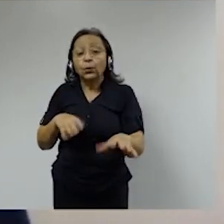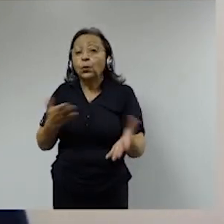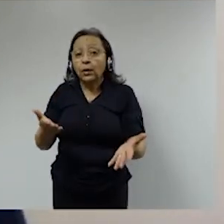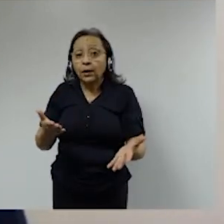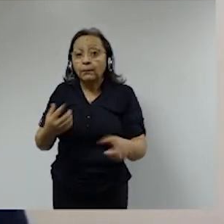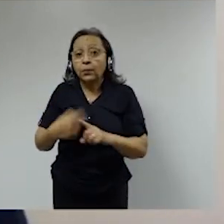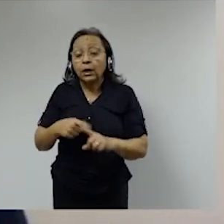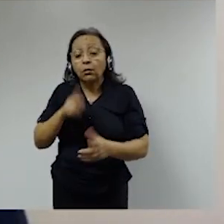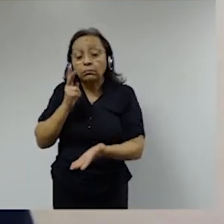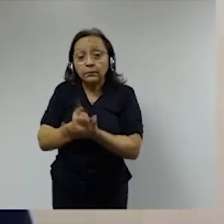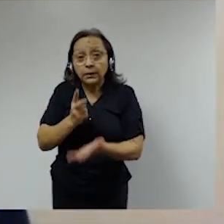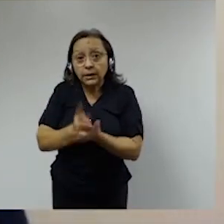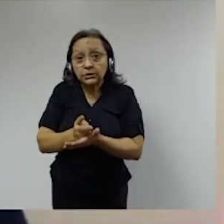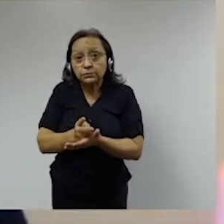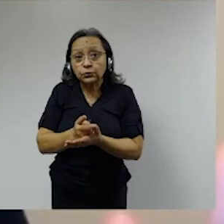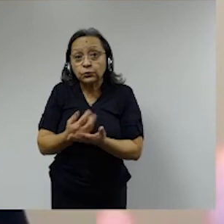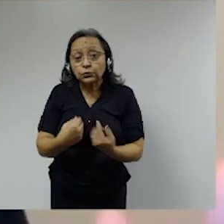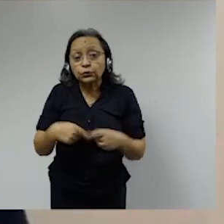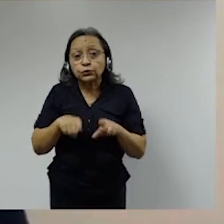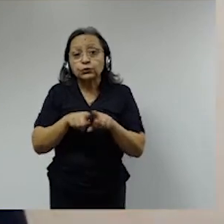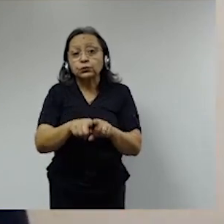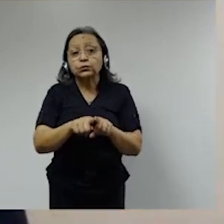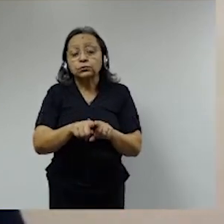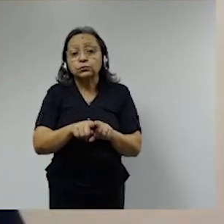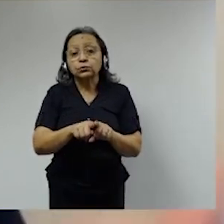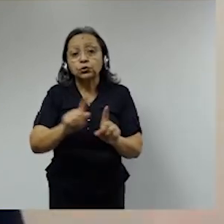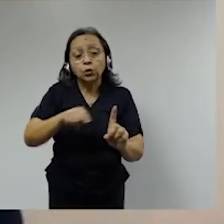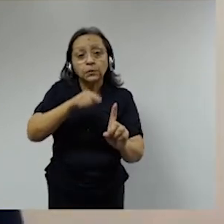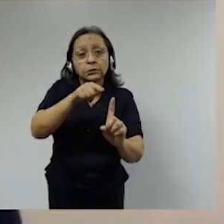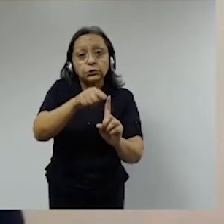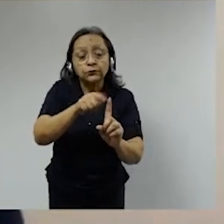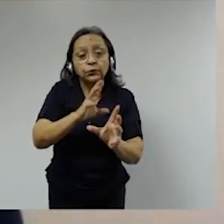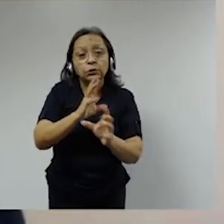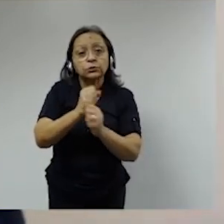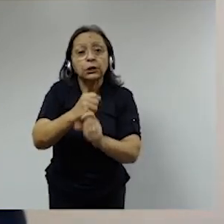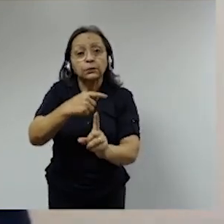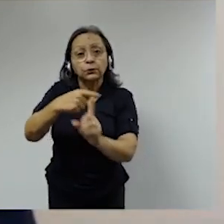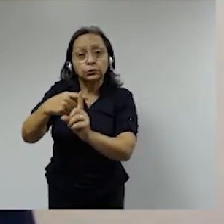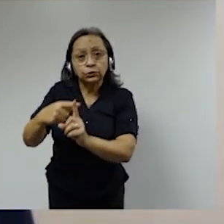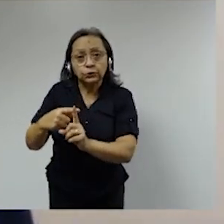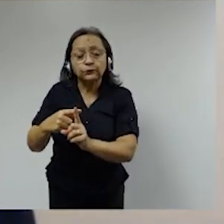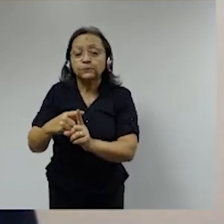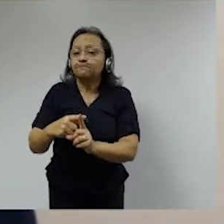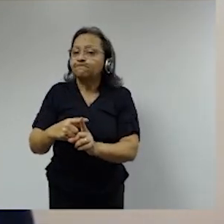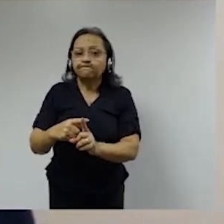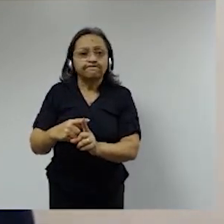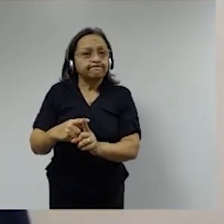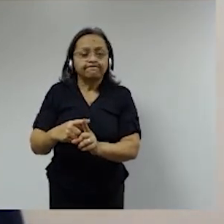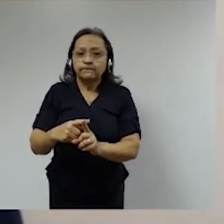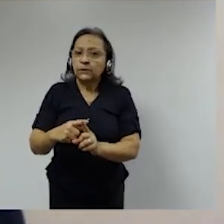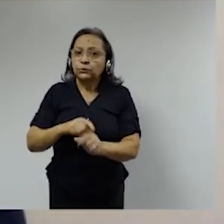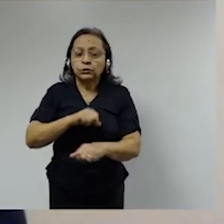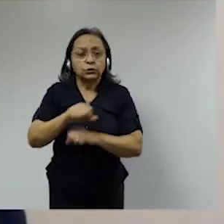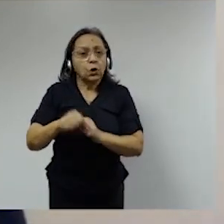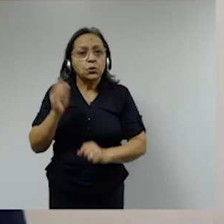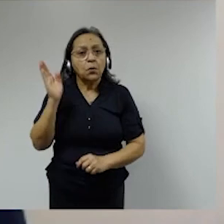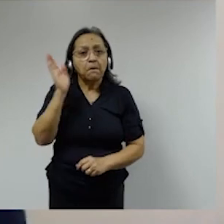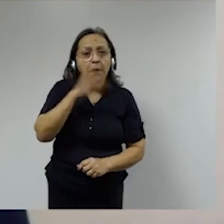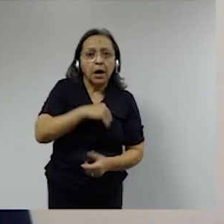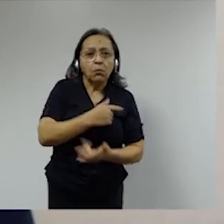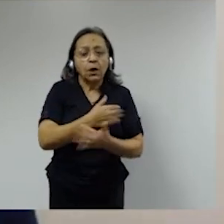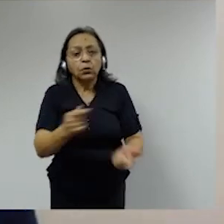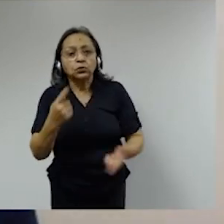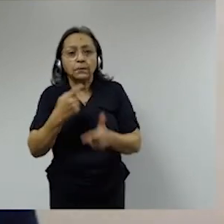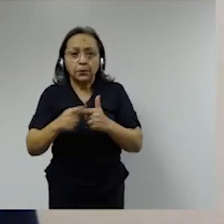justamente para que o mesmo, ao lado da consecução dos seus objetivos e resultados positivos, não se torne um mal para o